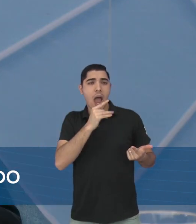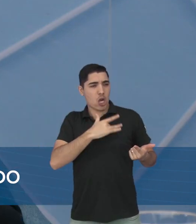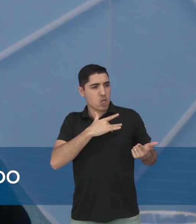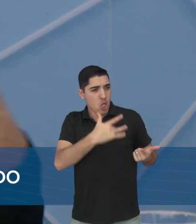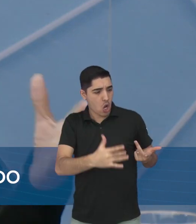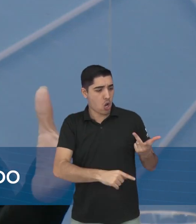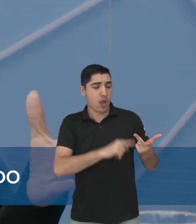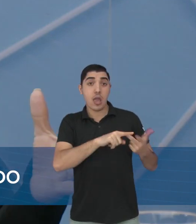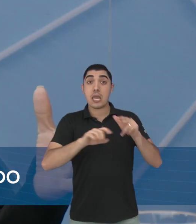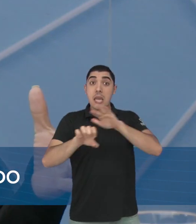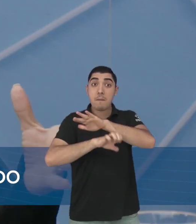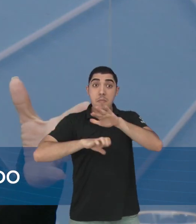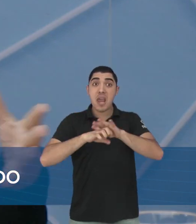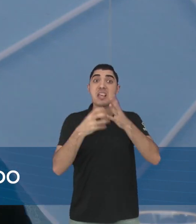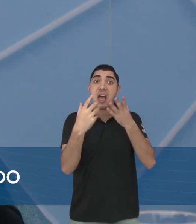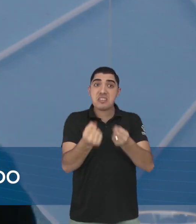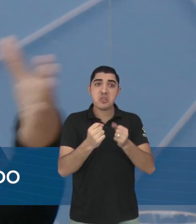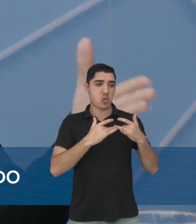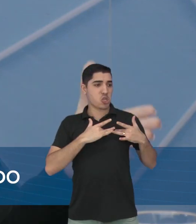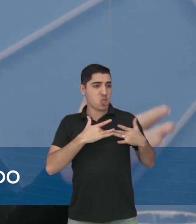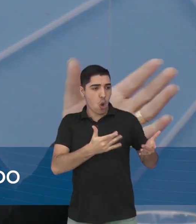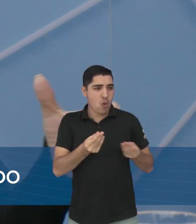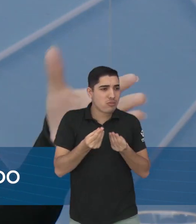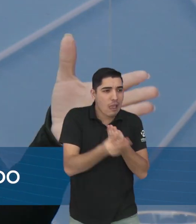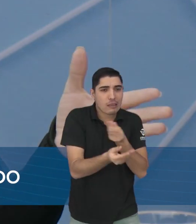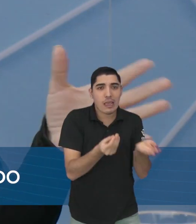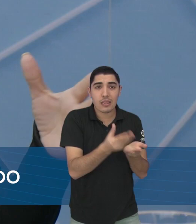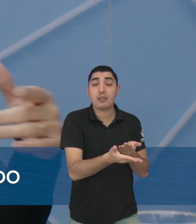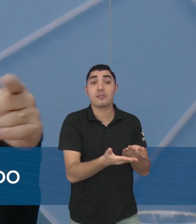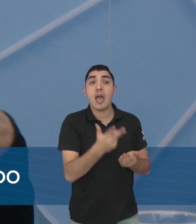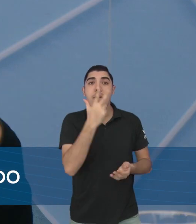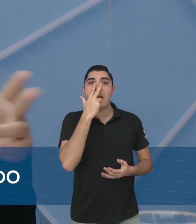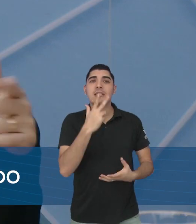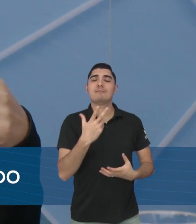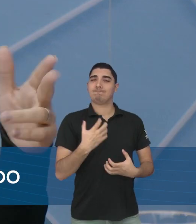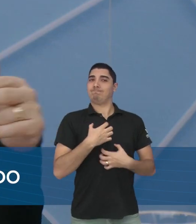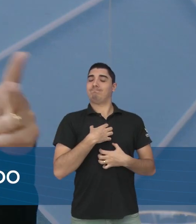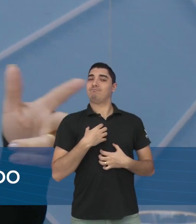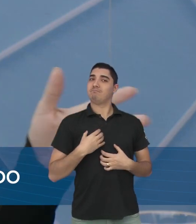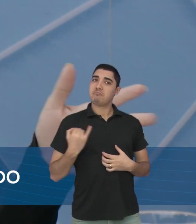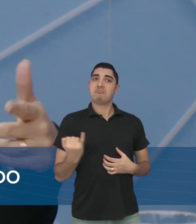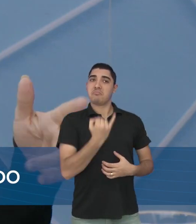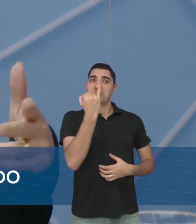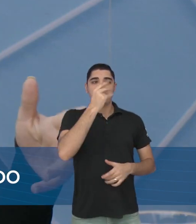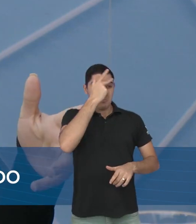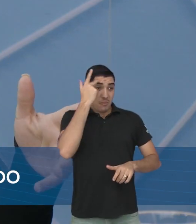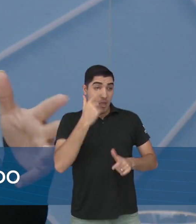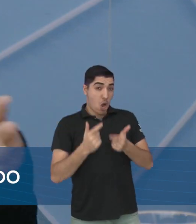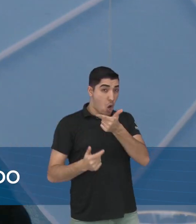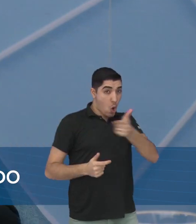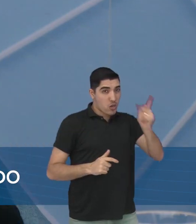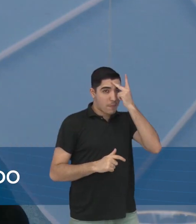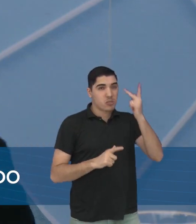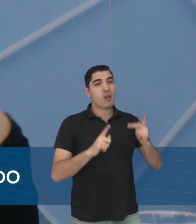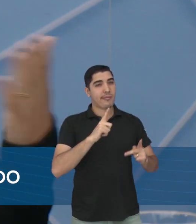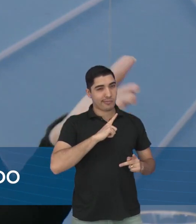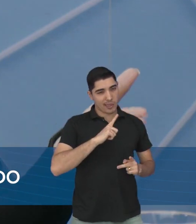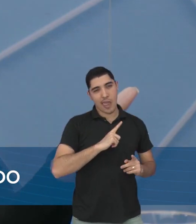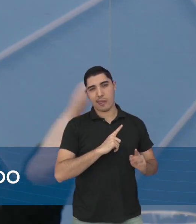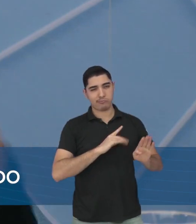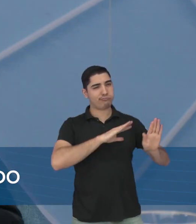água, empresas doando. Então, assim, é muito bacana. Tem essa questão, né, de pessoas que querem tirar proveito em algumas situações, mas